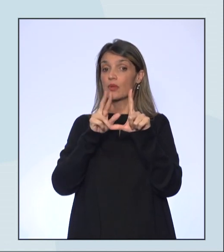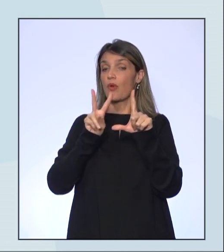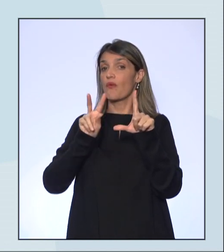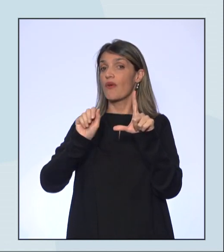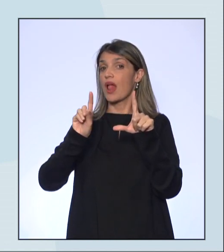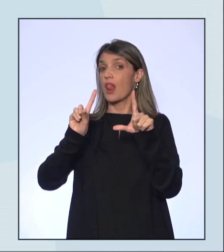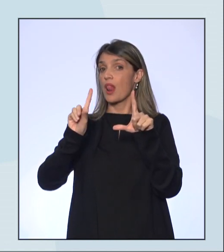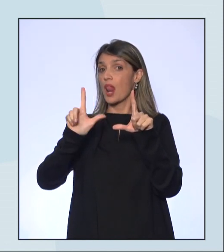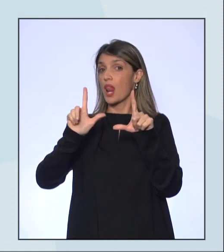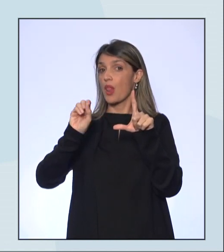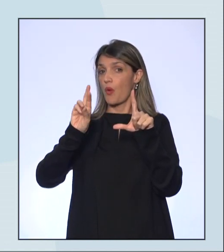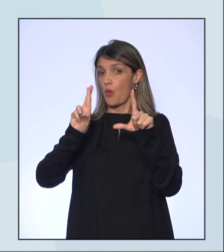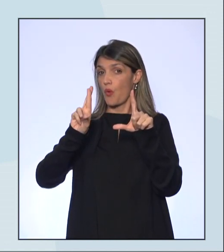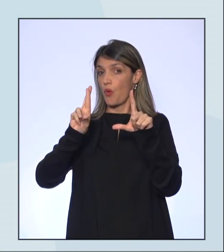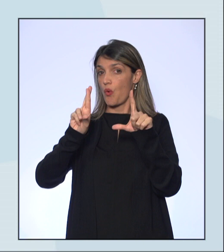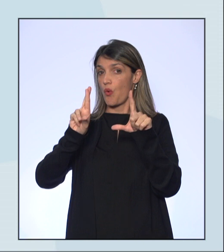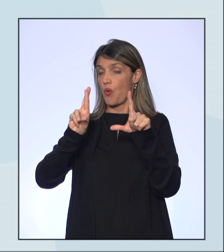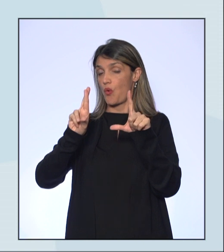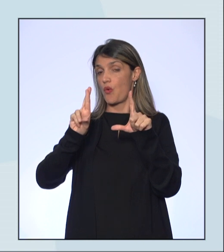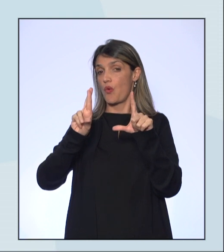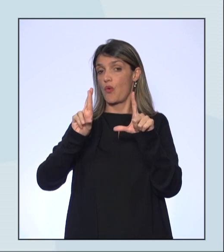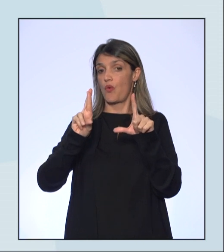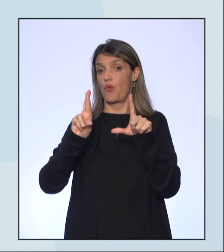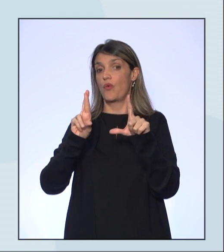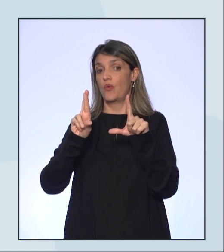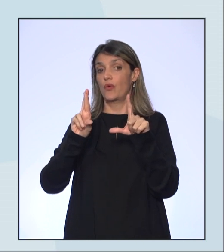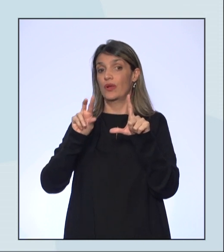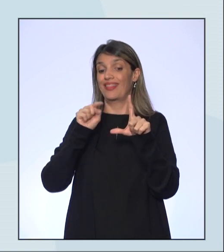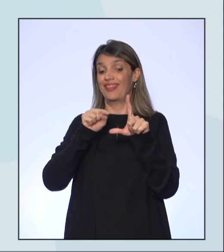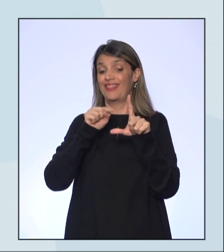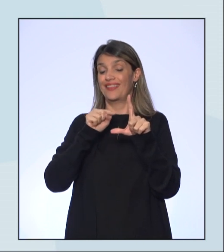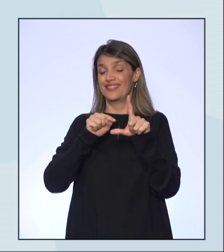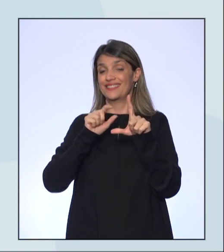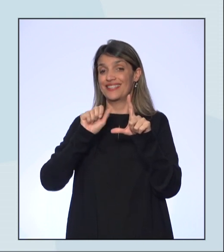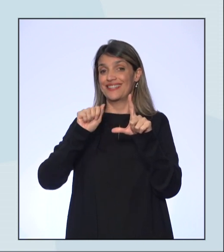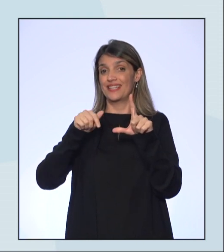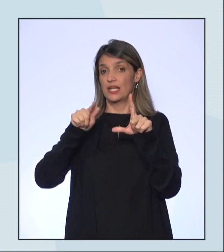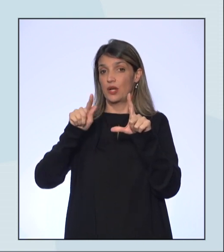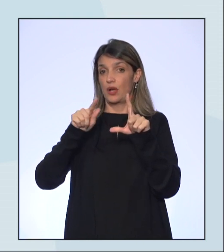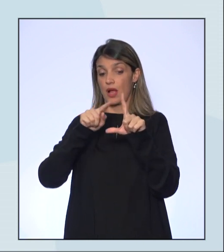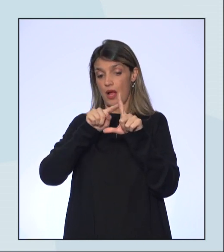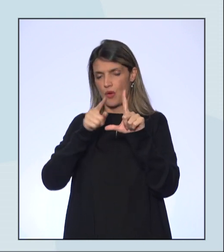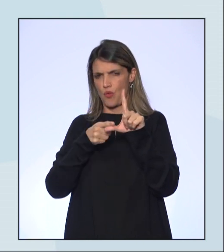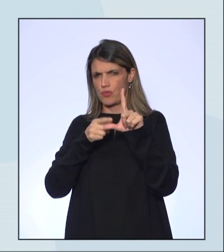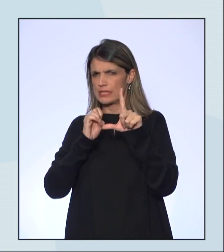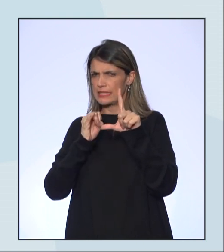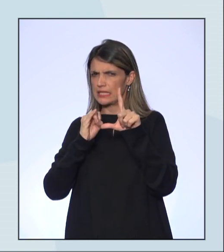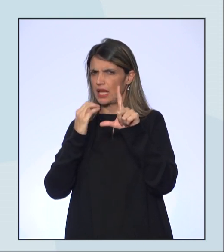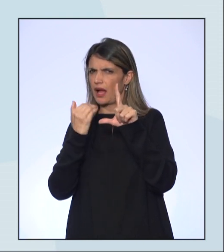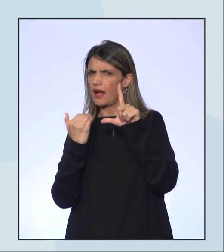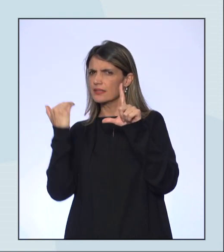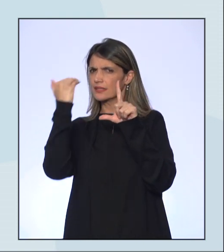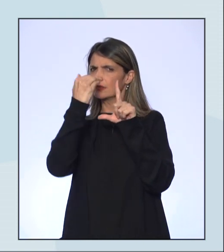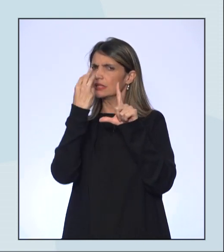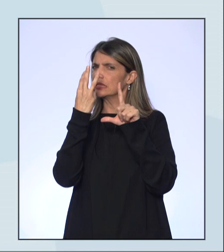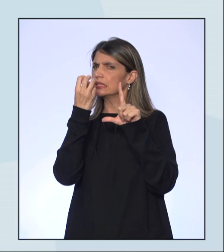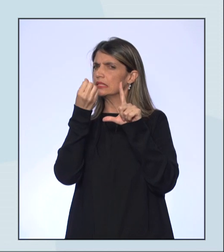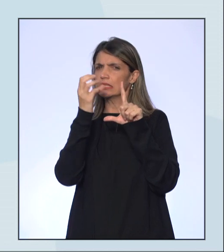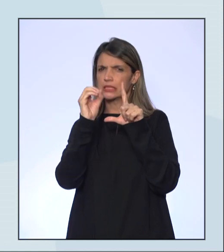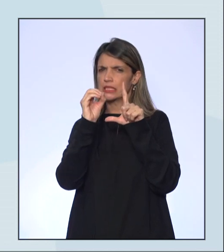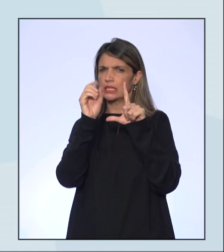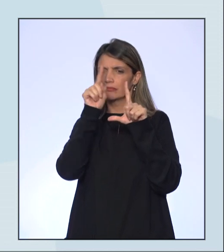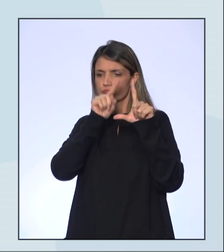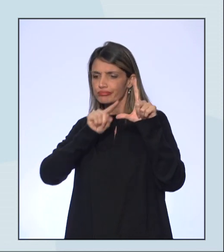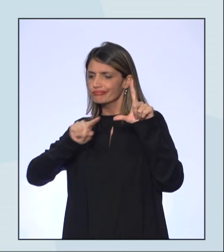valor correspondente a esse ângulo ou seja se ele andar acima de 360 qual que é o angulo que